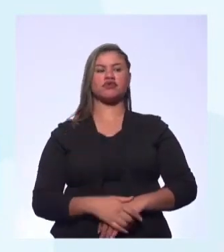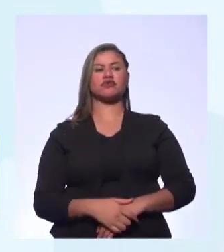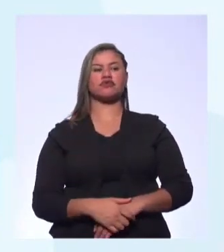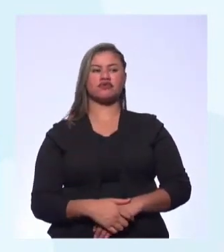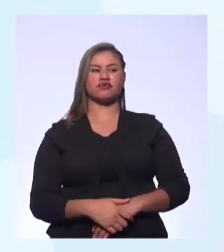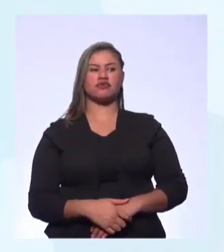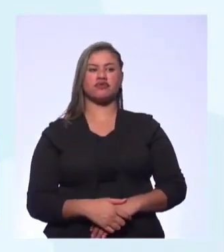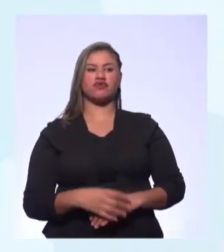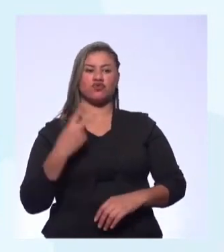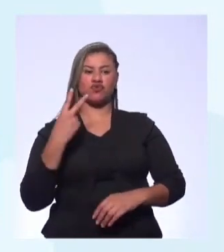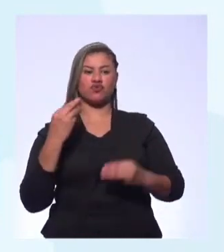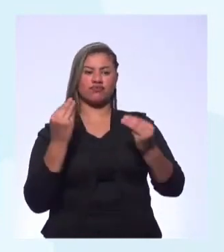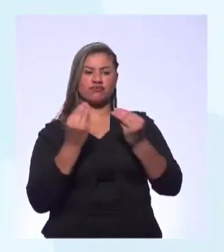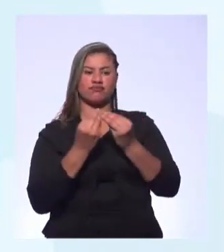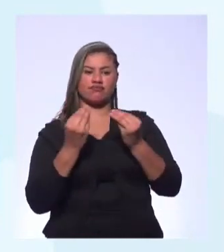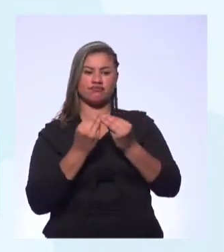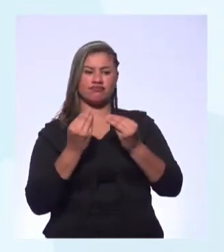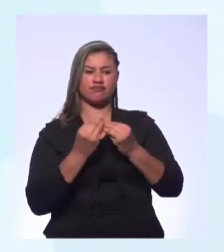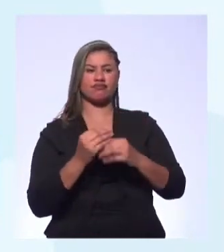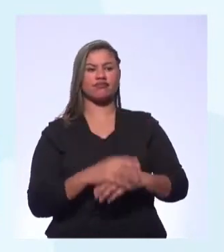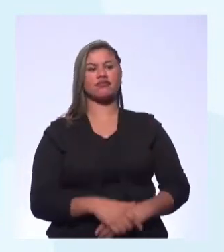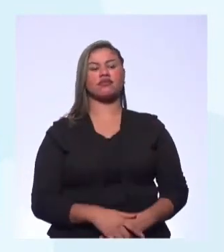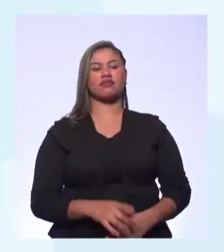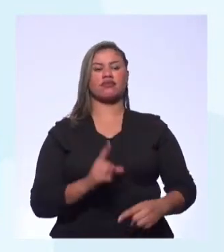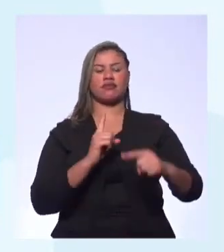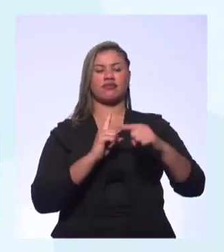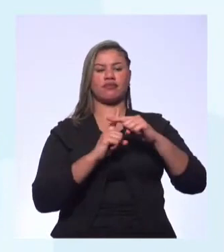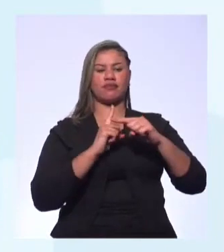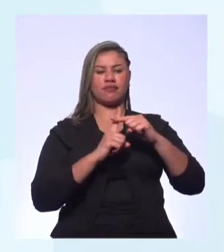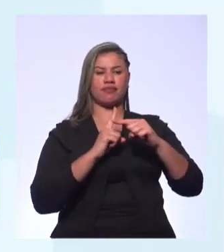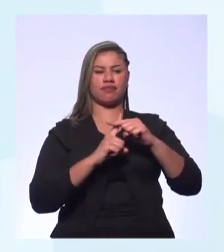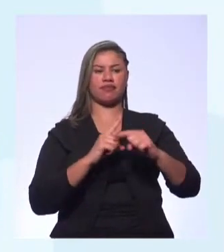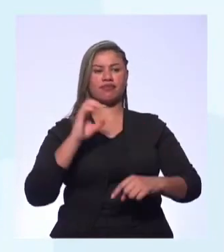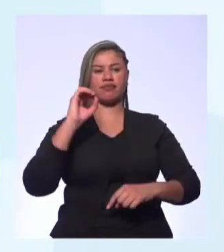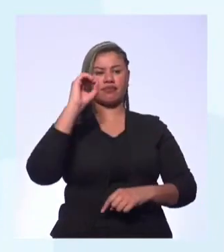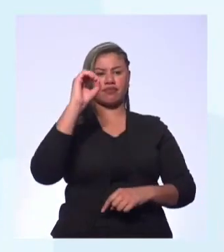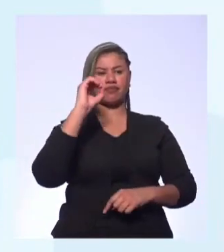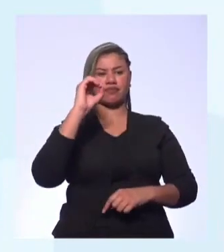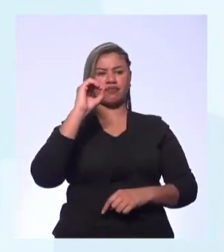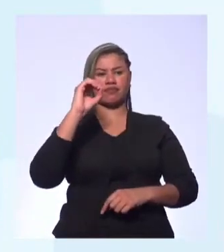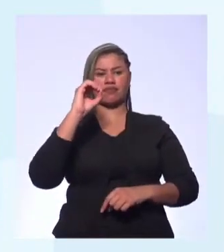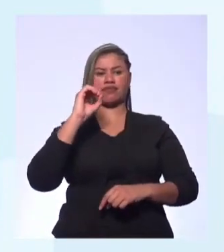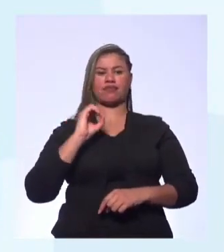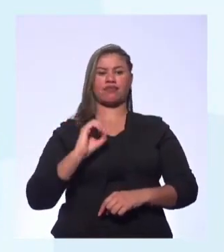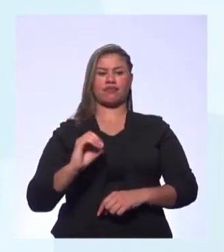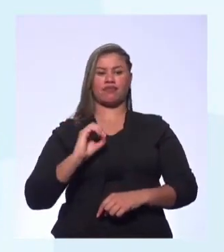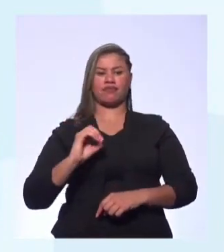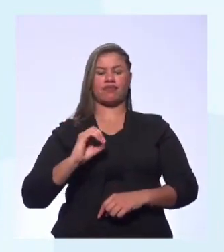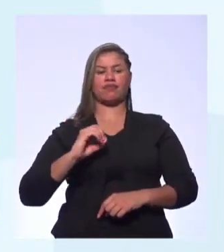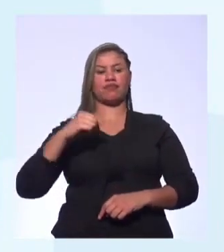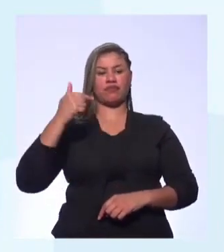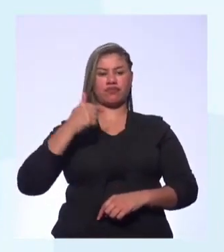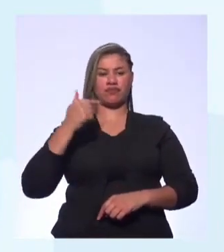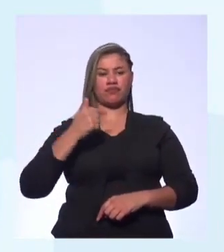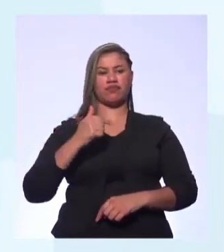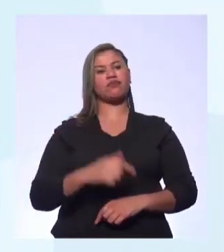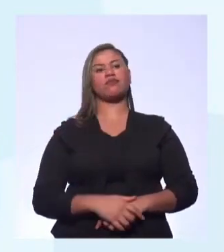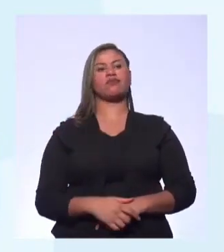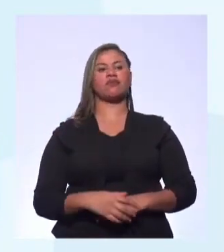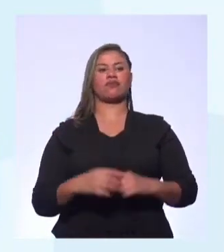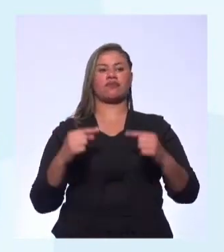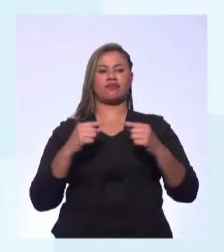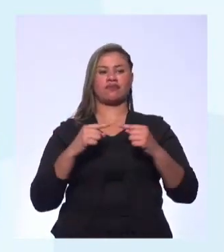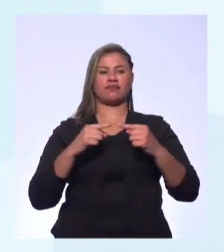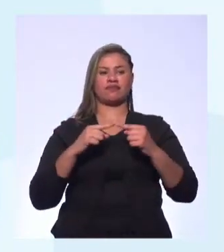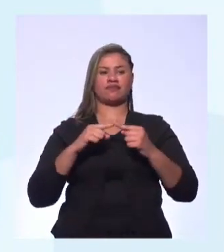eu tenho 2 moléculas, mais uma molécula do gás oxigênio, que é os 2 Os, que vai me resultar em quem? Em